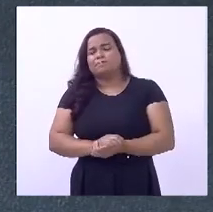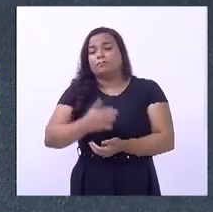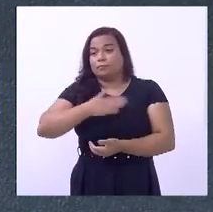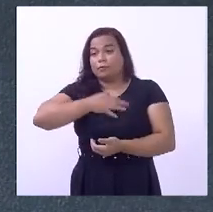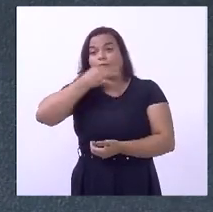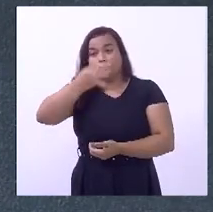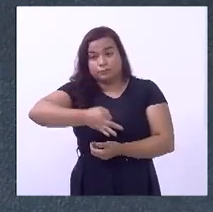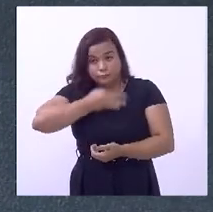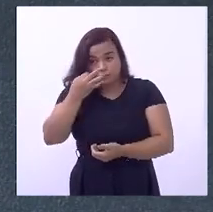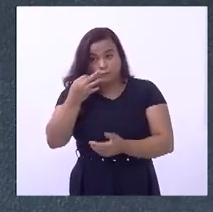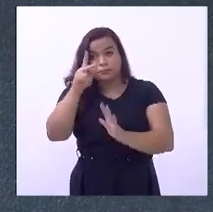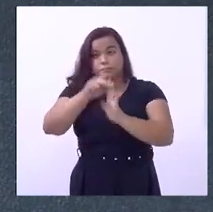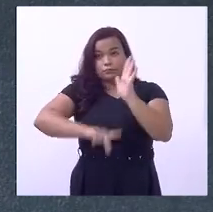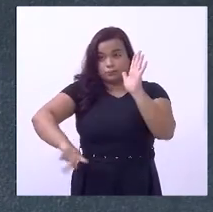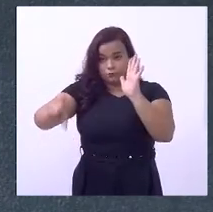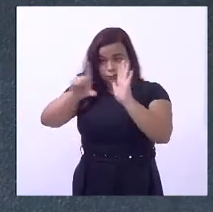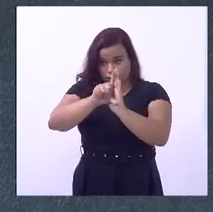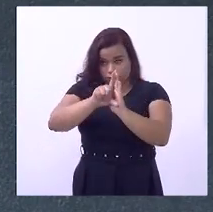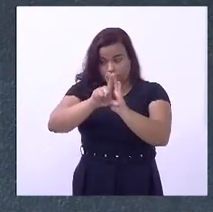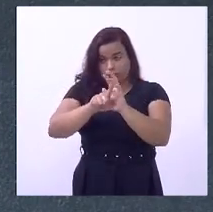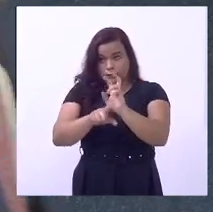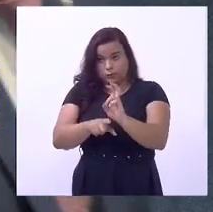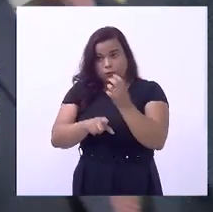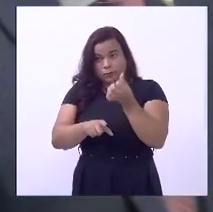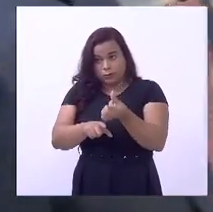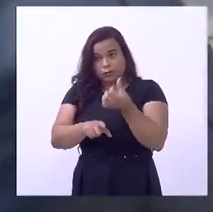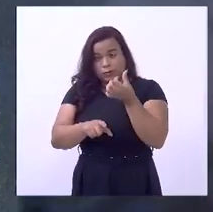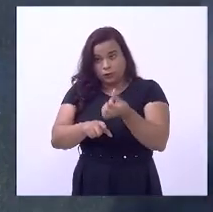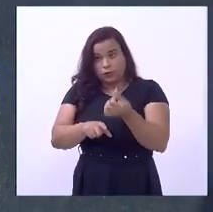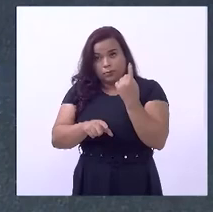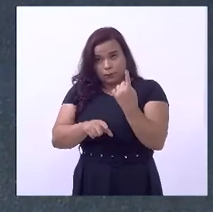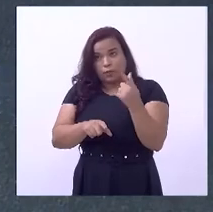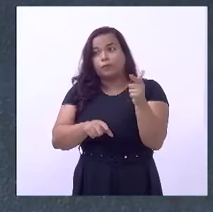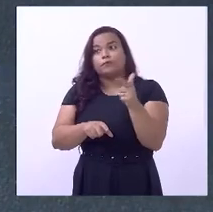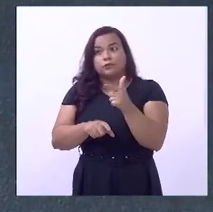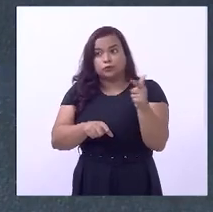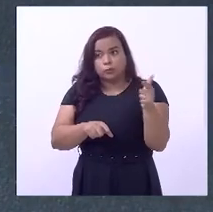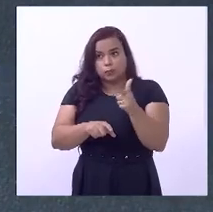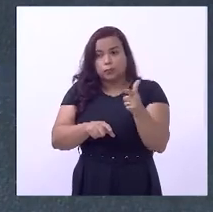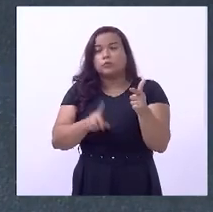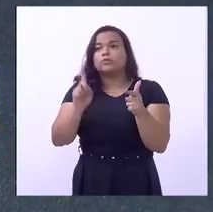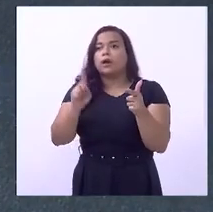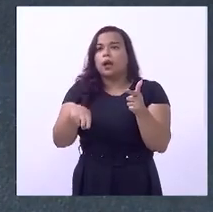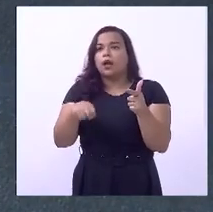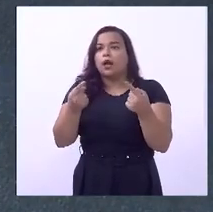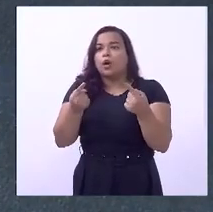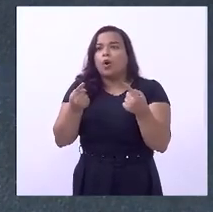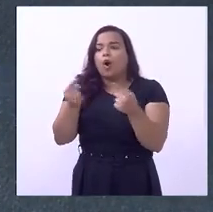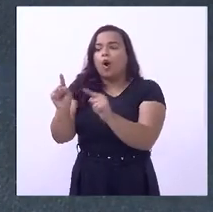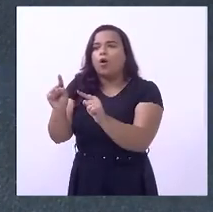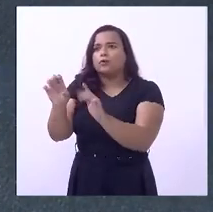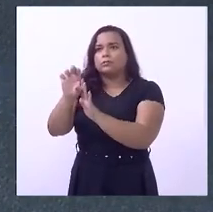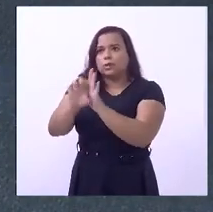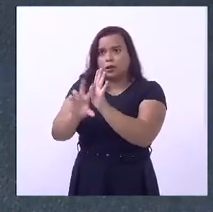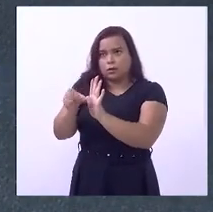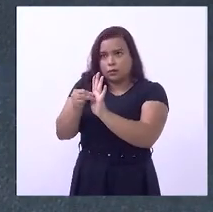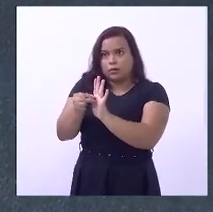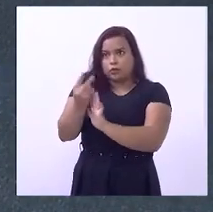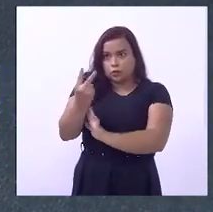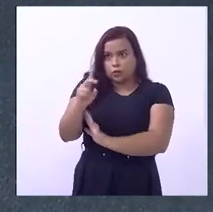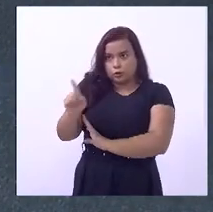parecer, o projeto de lei 5661 de 22 é contrário às emendas 2 e